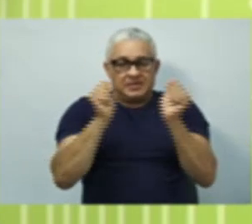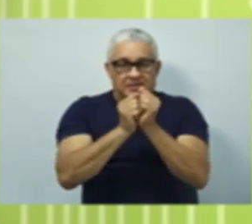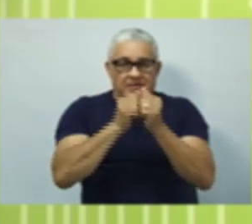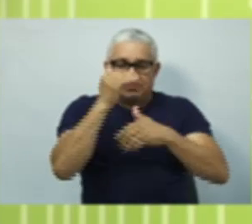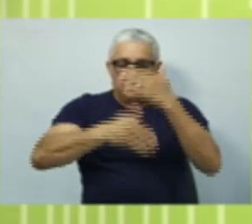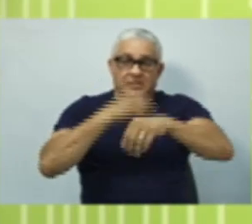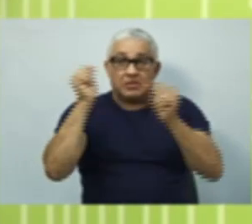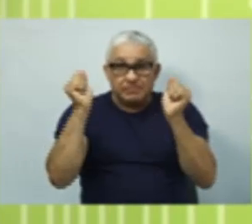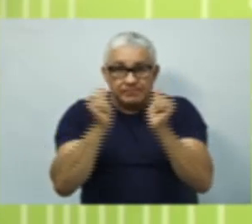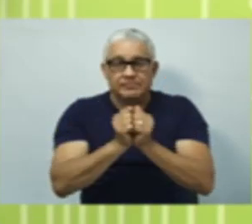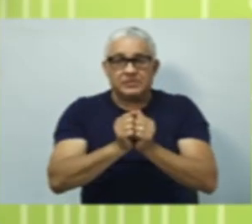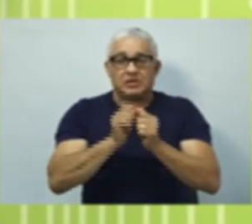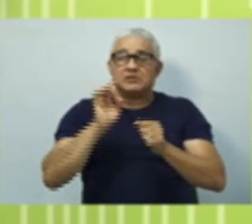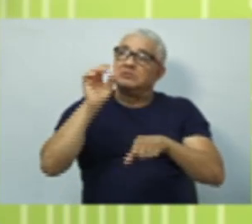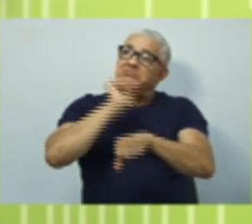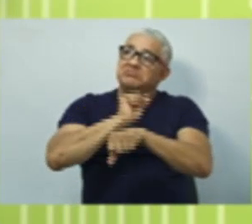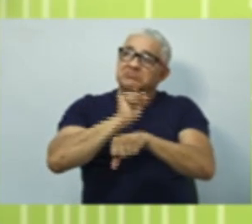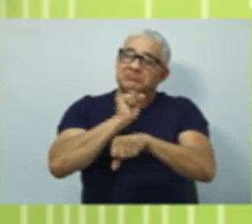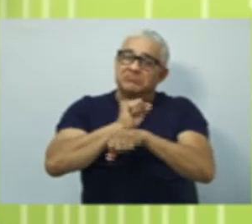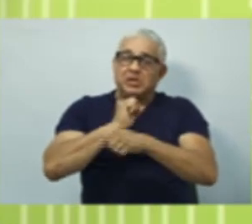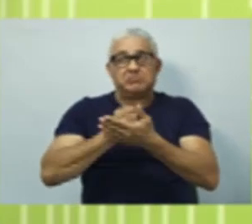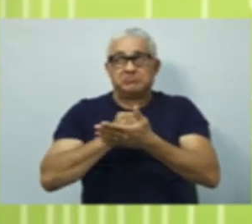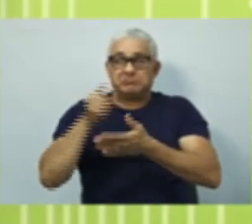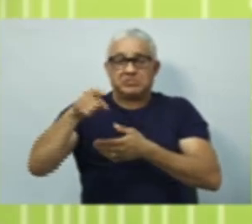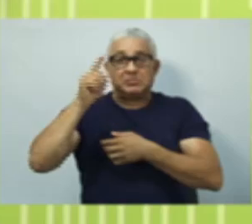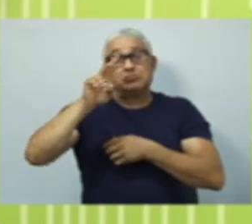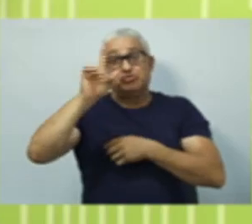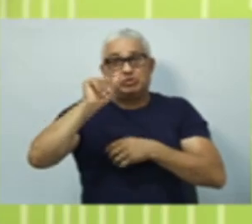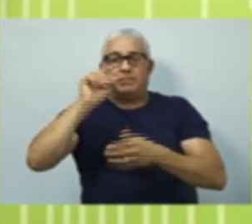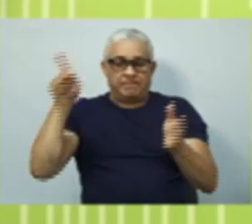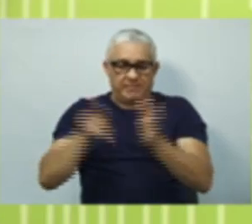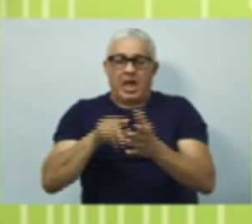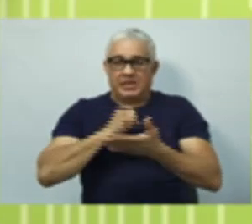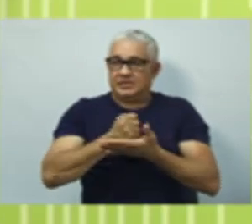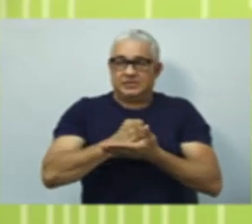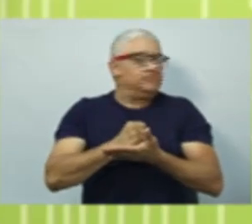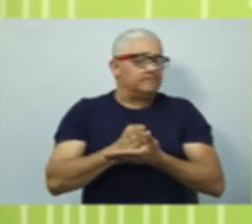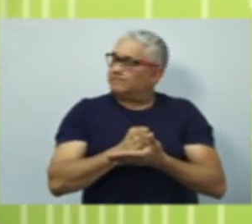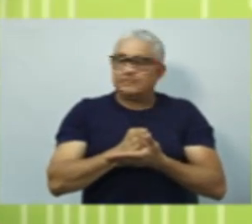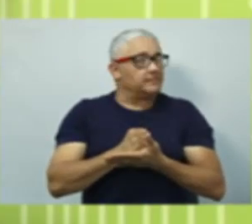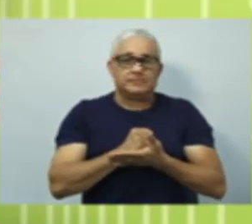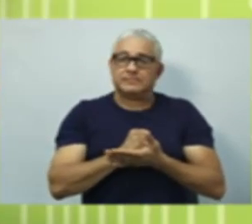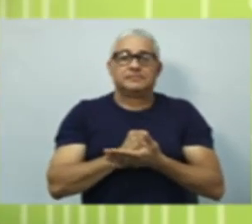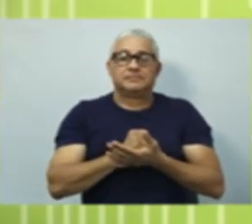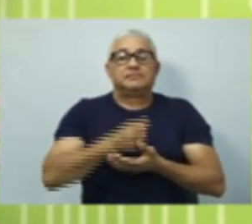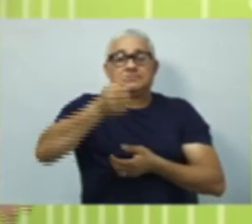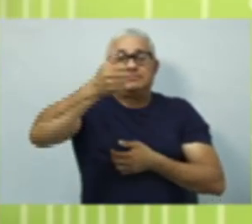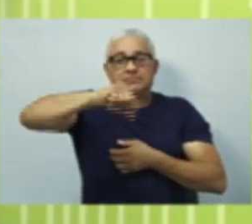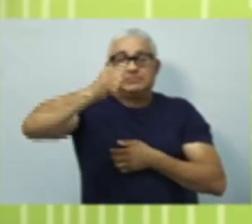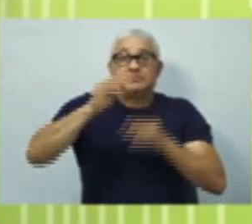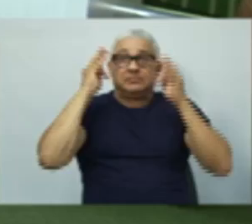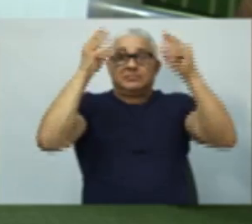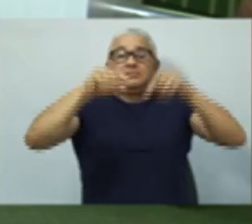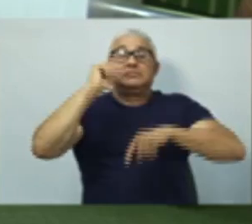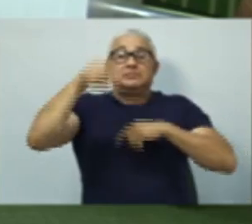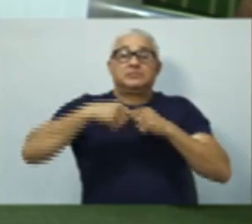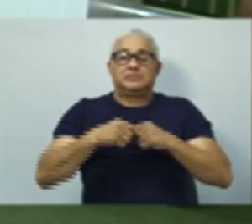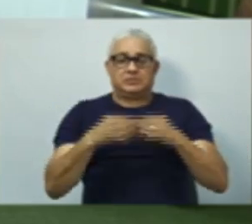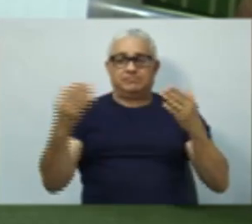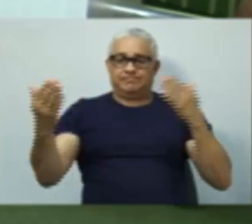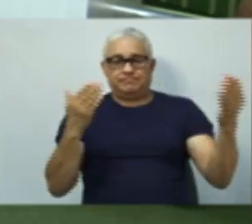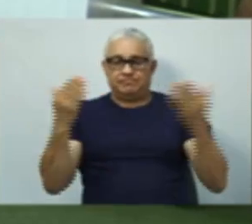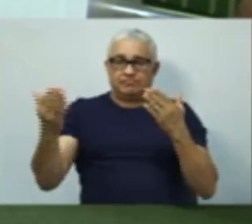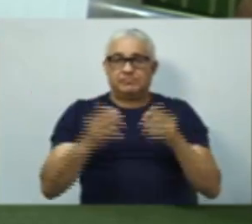forma, não é só esperar chegar lá no controle. Ah, esse é o dia do controle. Vamos avaliar tudo e verificar.